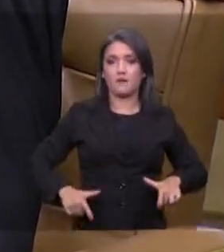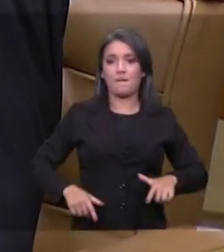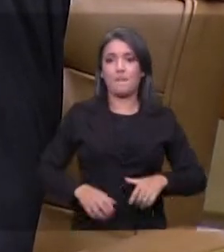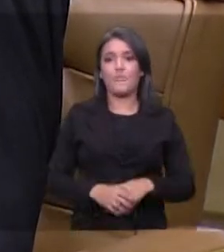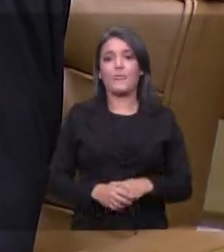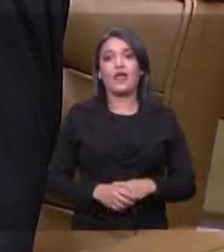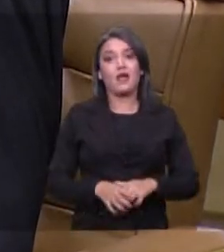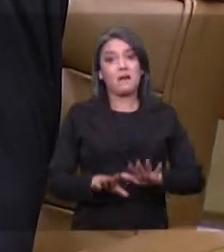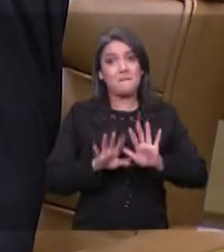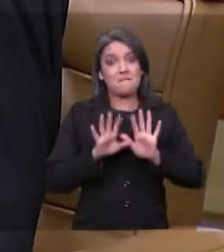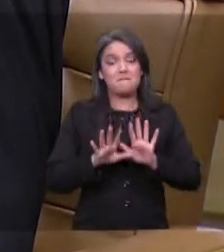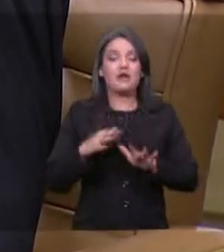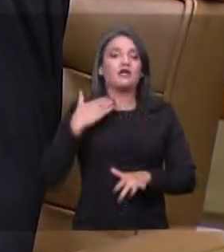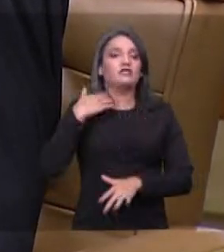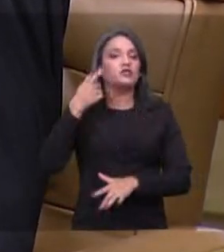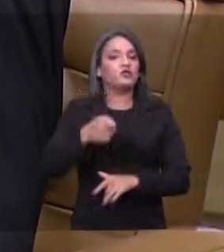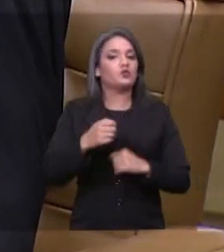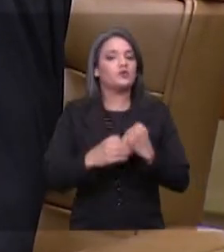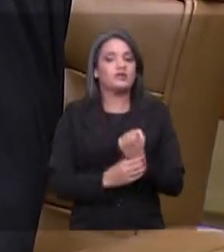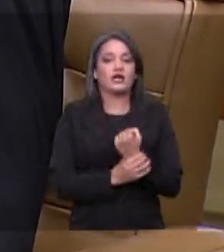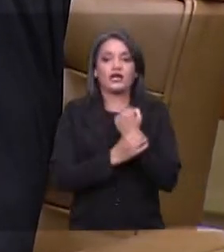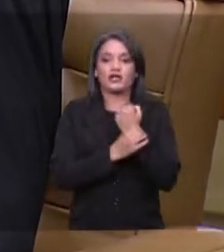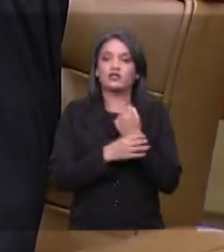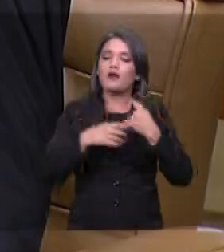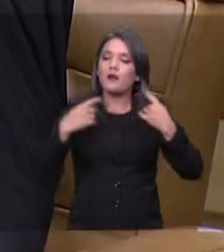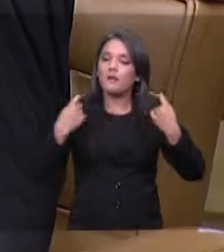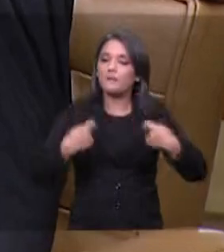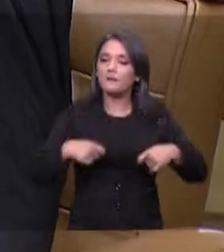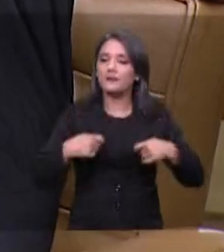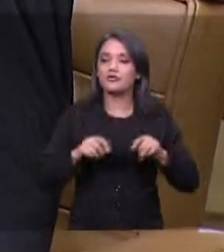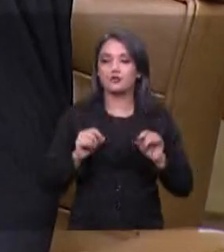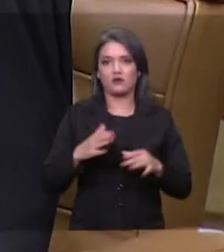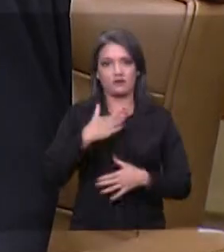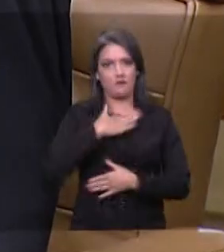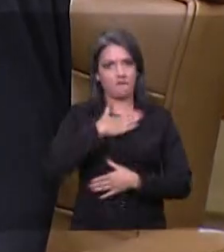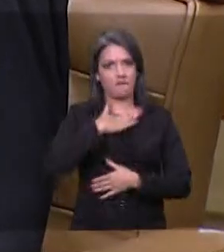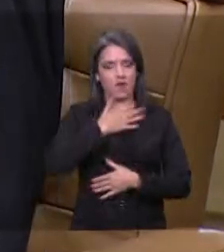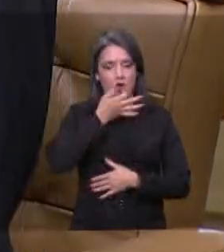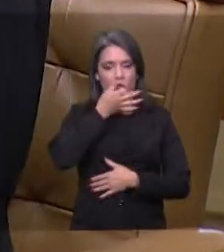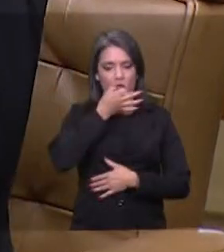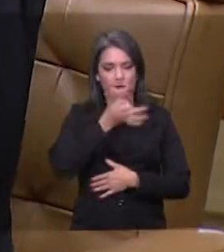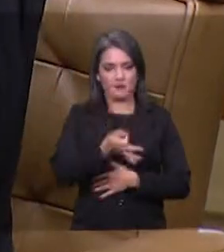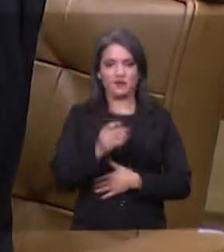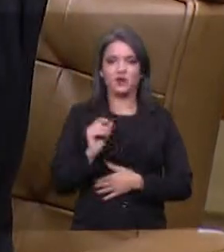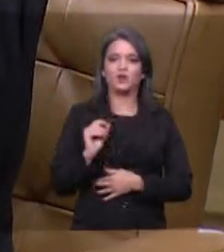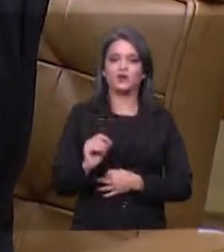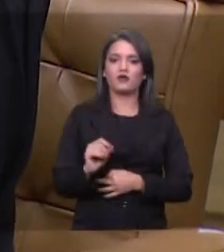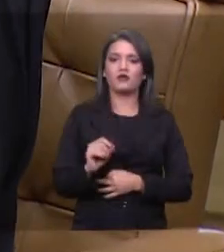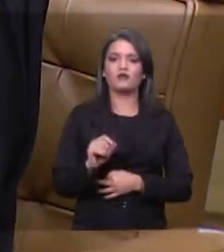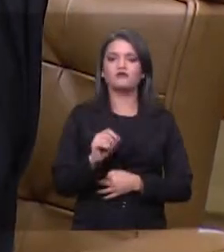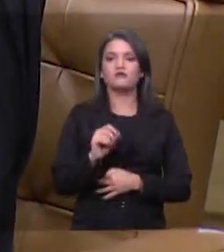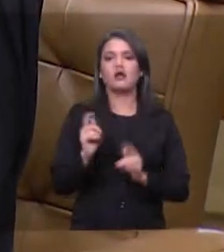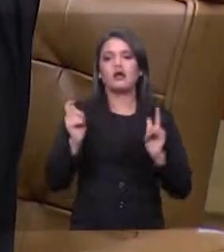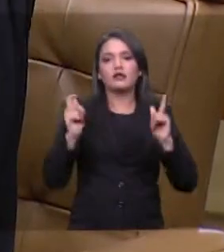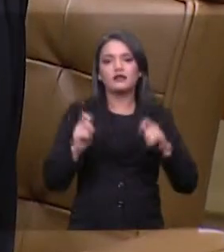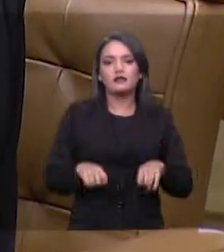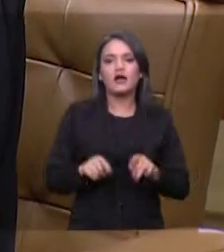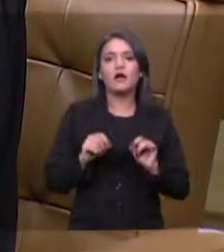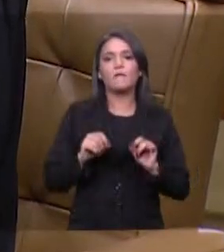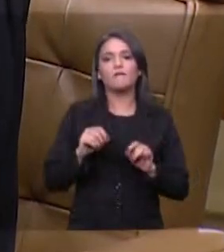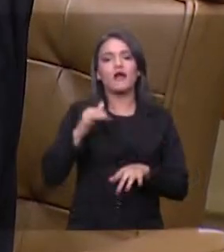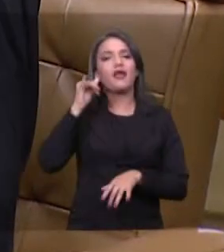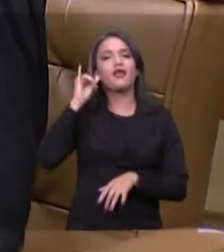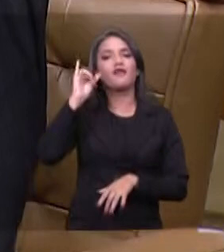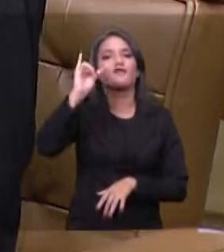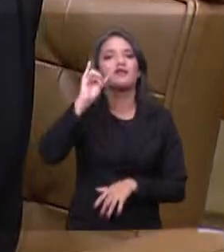a implementação do juiz das garantias também poderá, na minha compreensão, auxiliar no combate